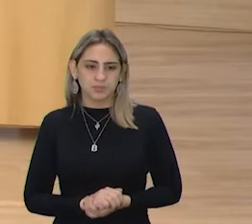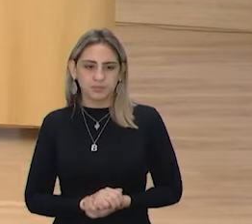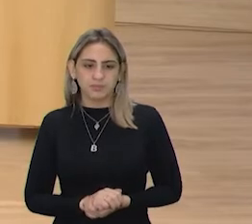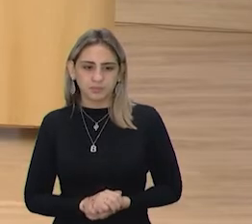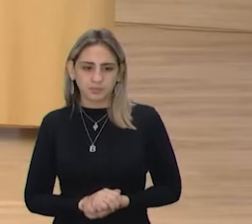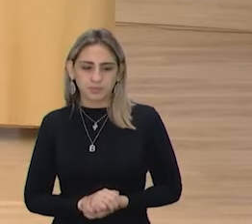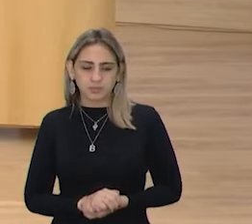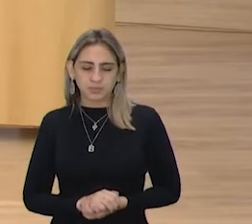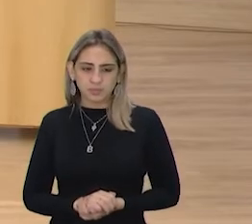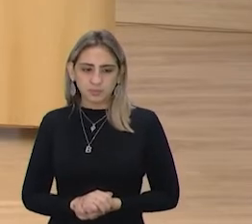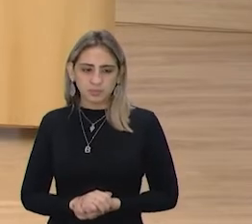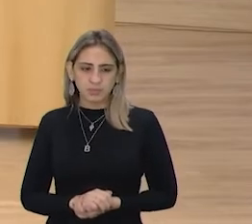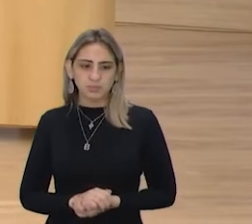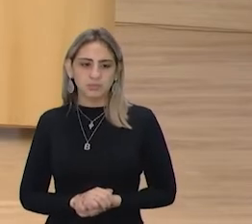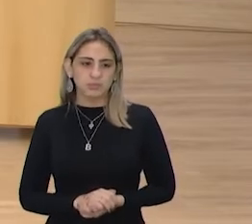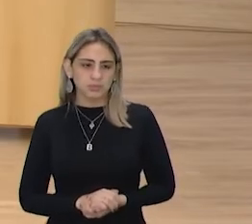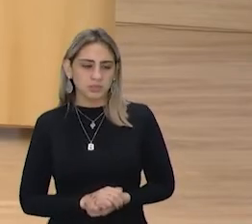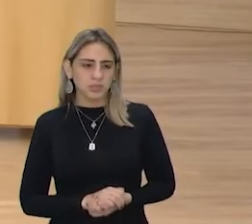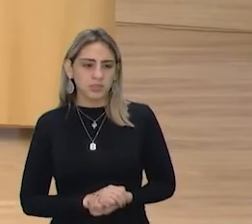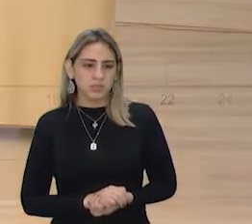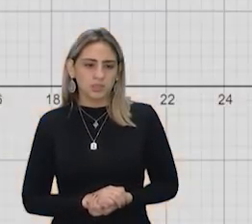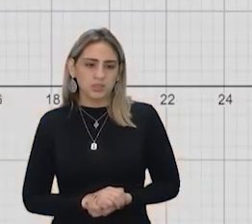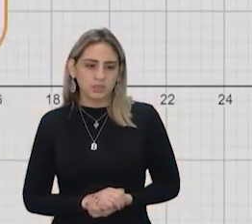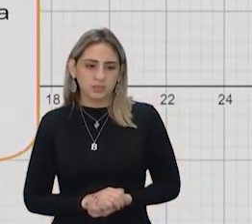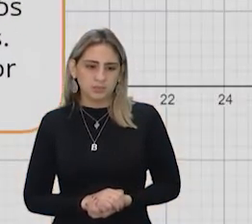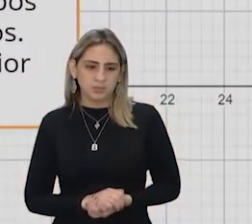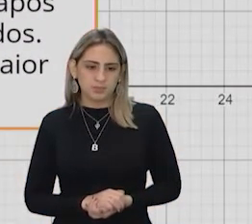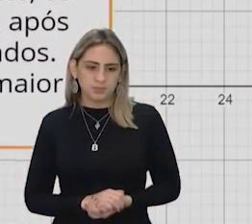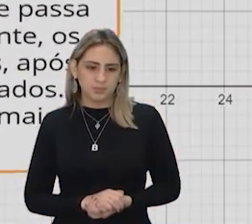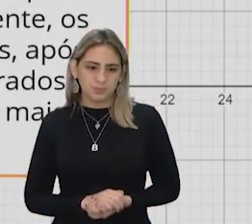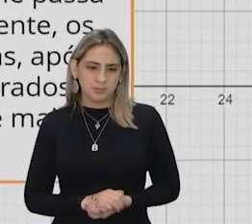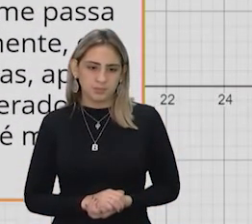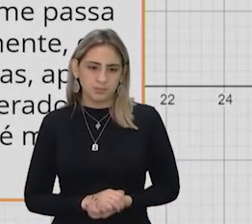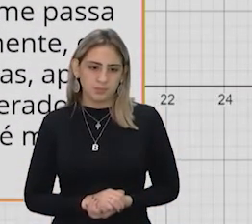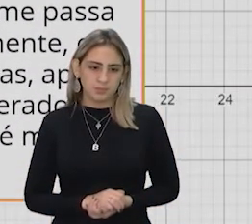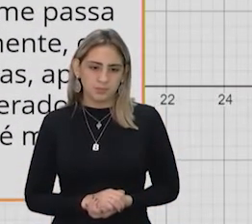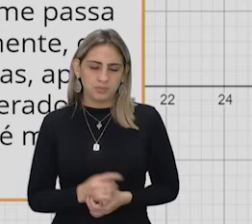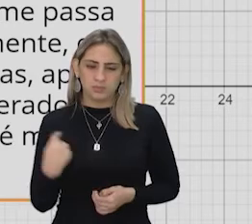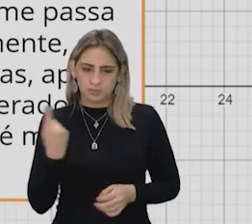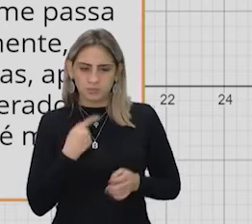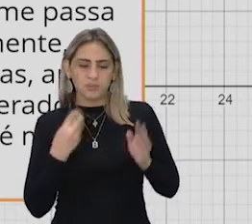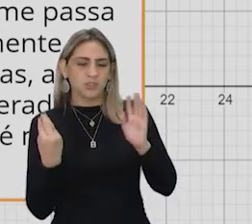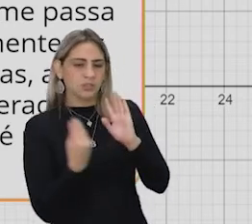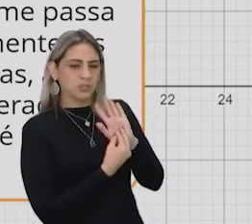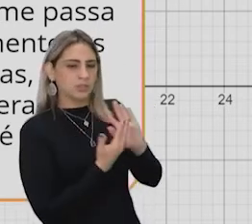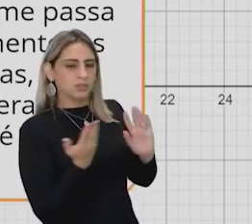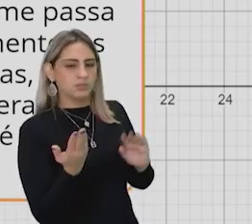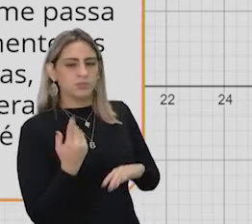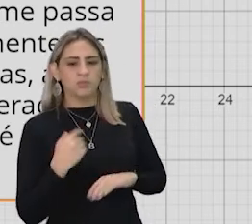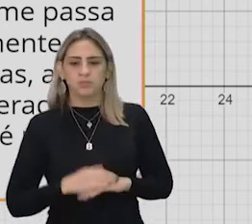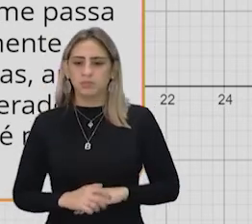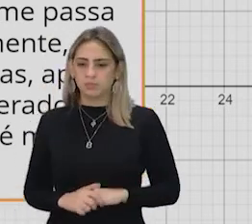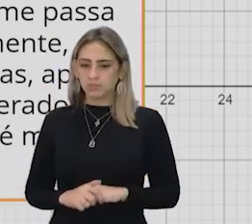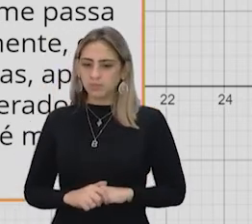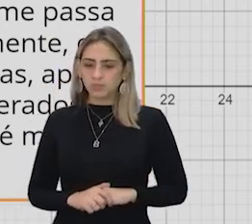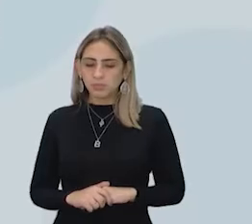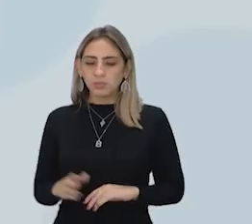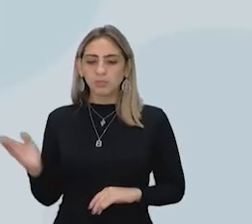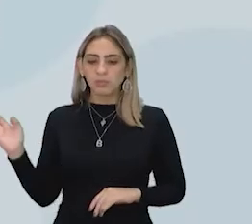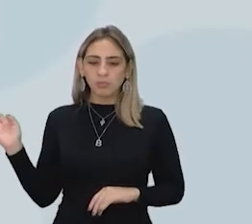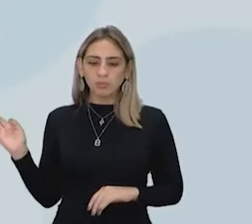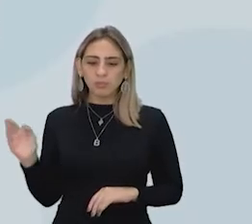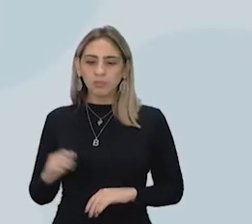lá. Agora, a gente vai fazer esse é o que a gente tinha colocado. Agora, nós vamos fazer de